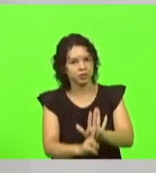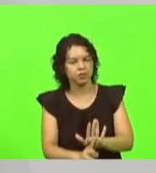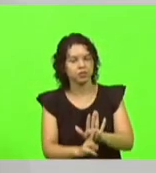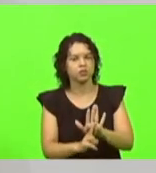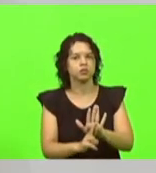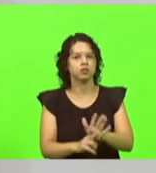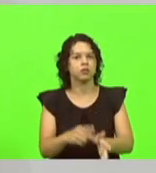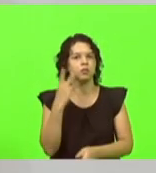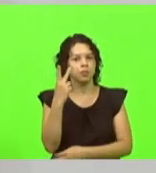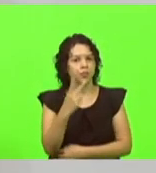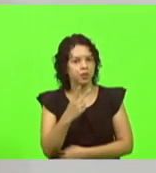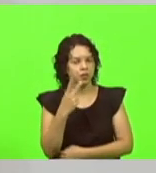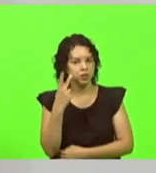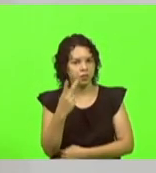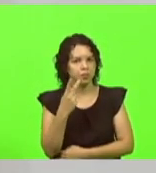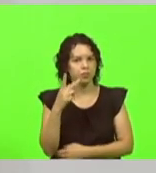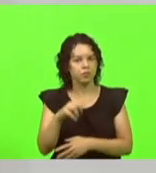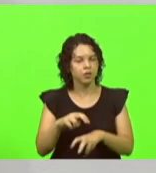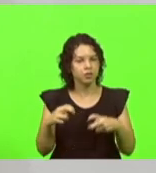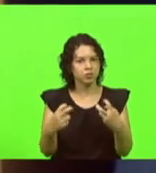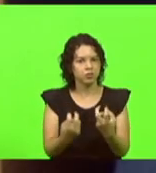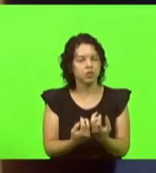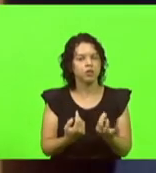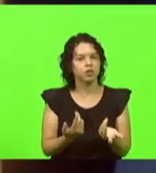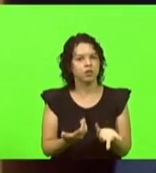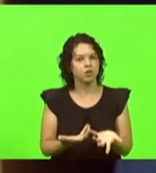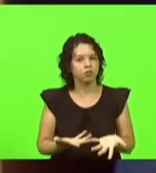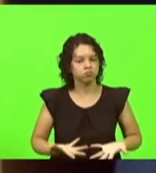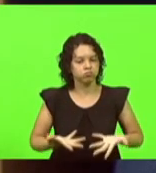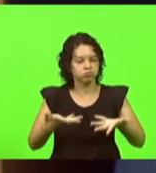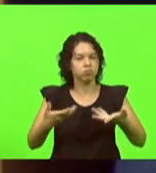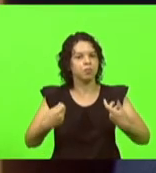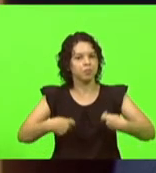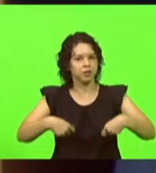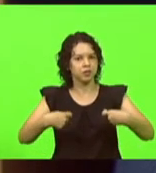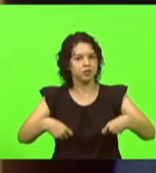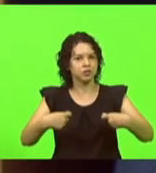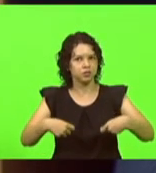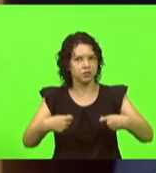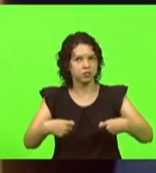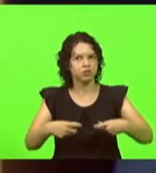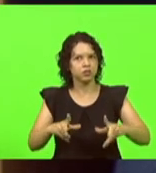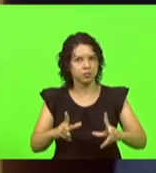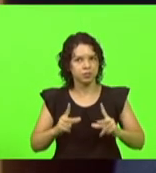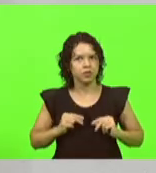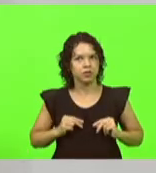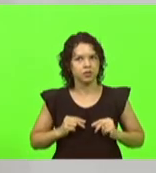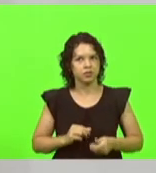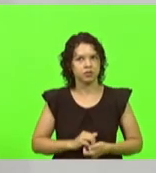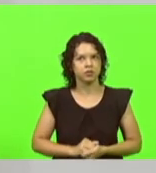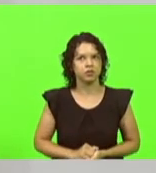nosso parlamento à altura que ele precisa ter, que ele merece ter.